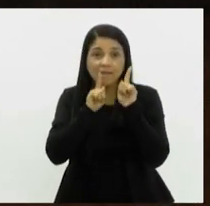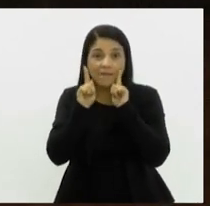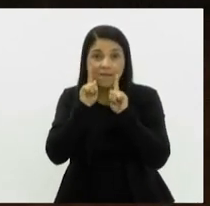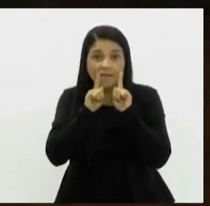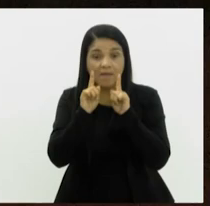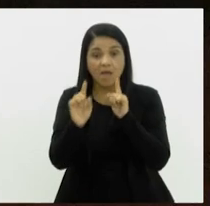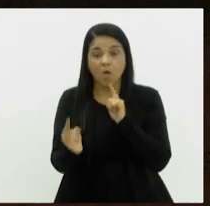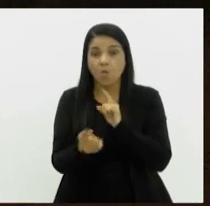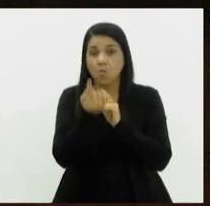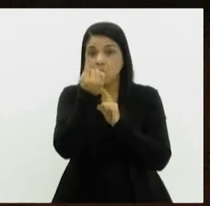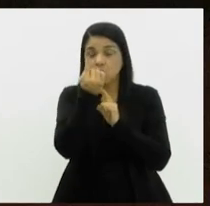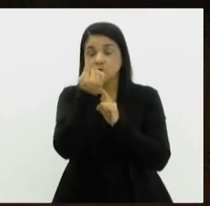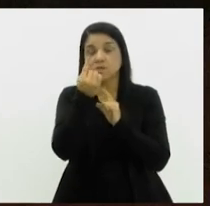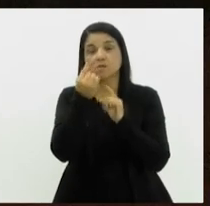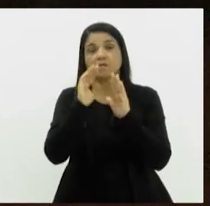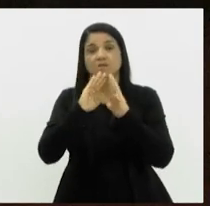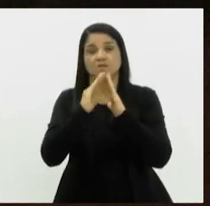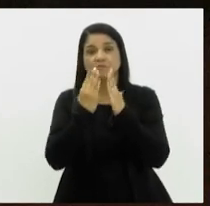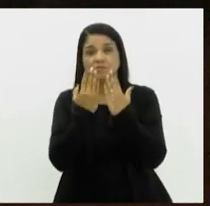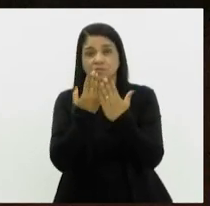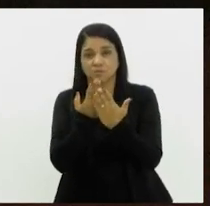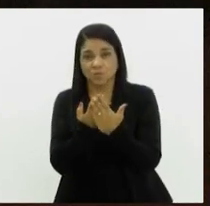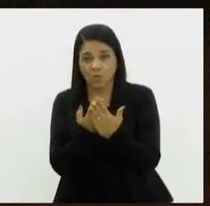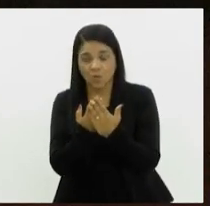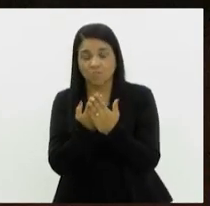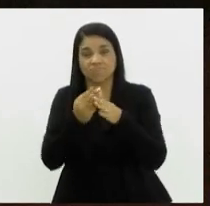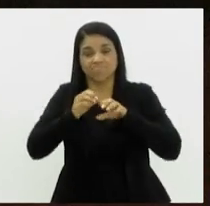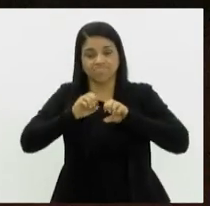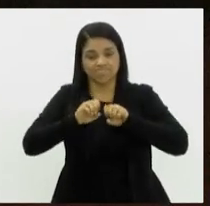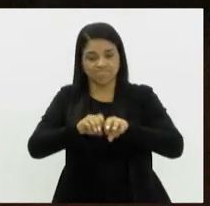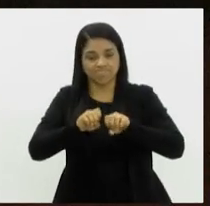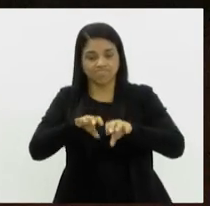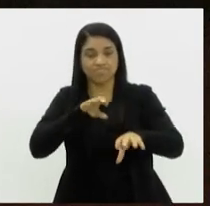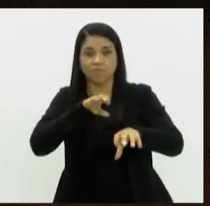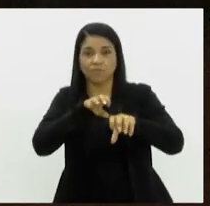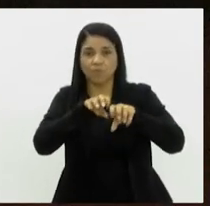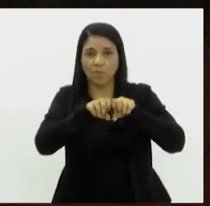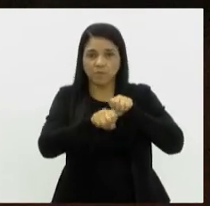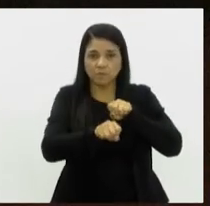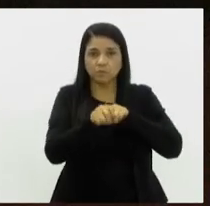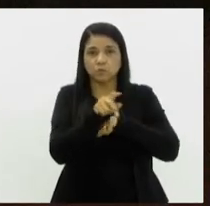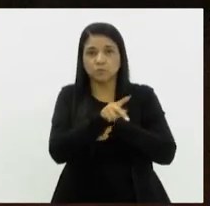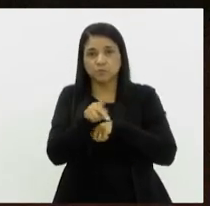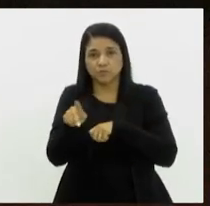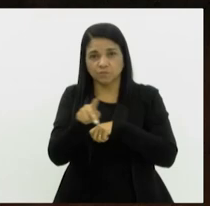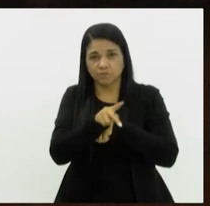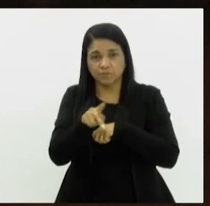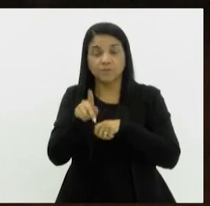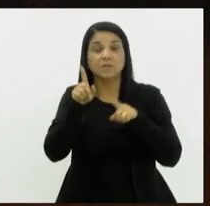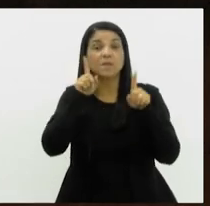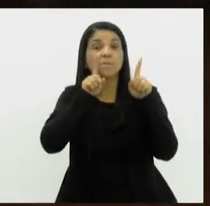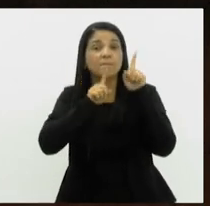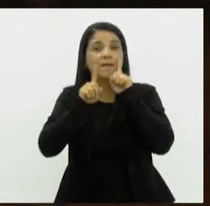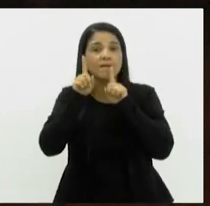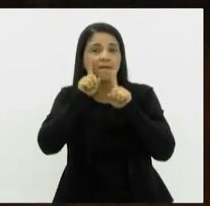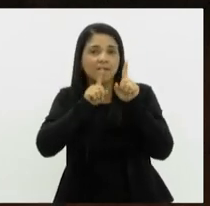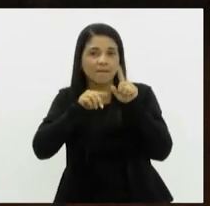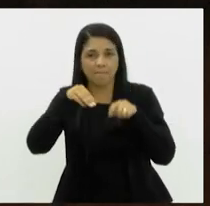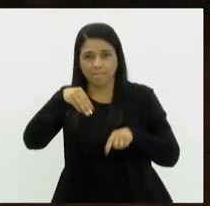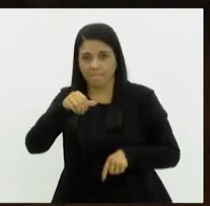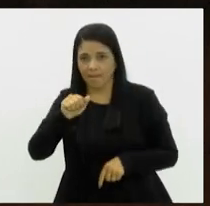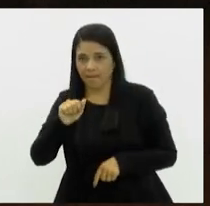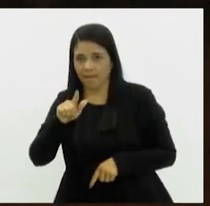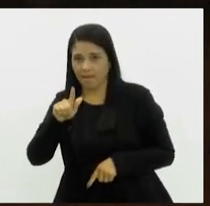que oferece formação para professores e professoras. Então, tem muitos professores e professoras atuando em Macaé, inclusive em